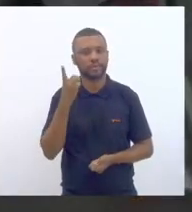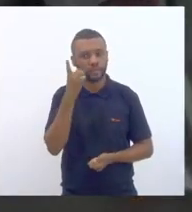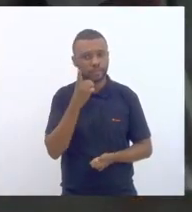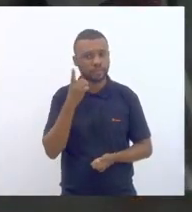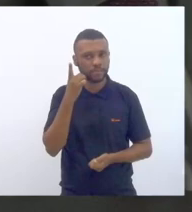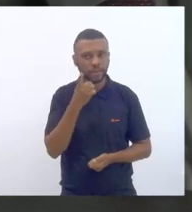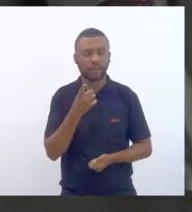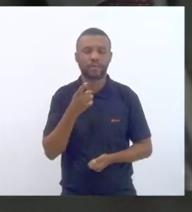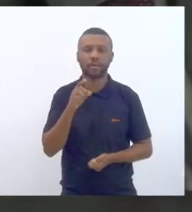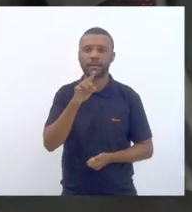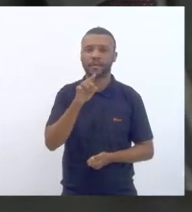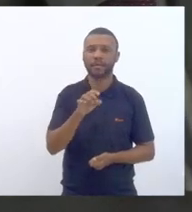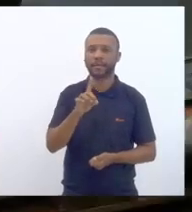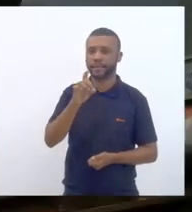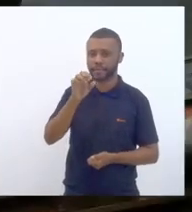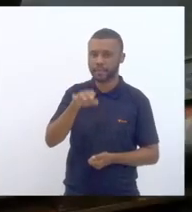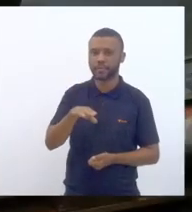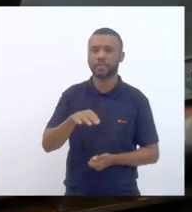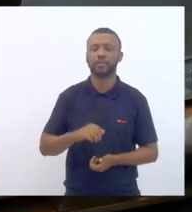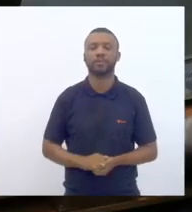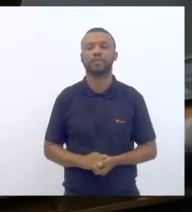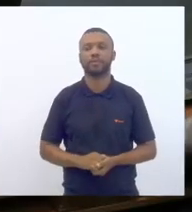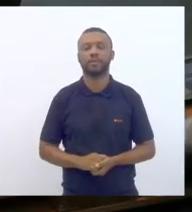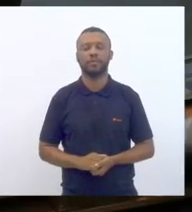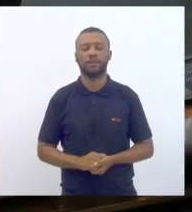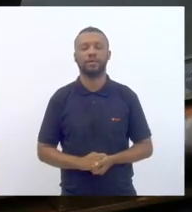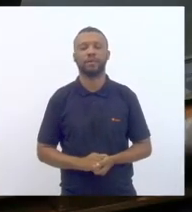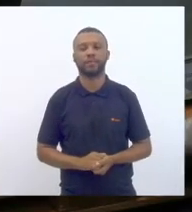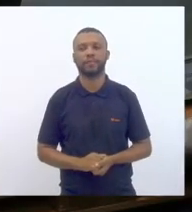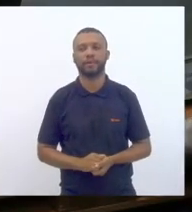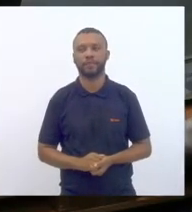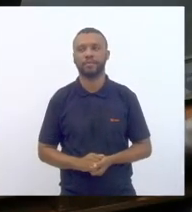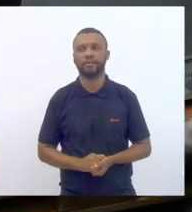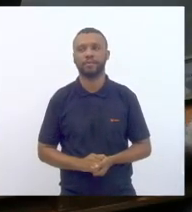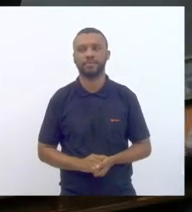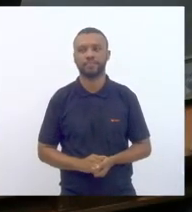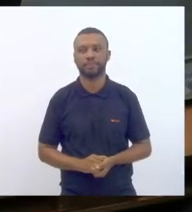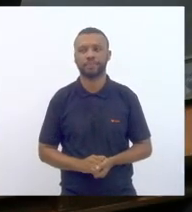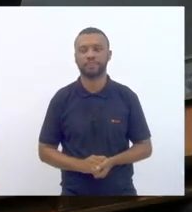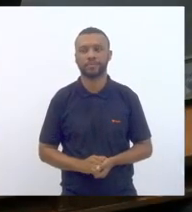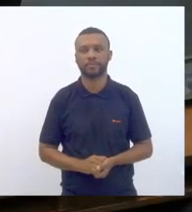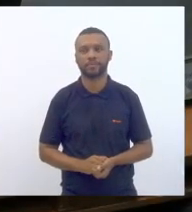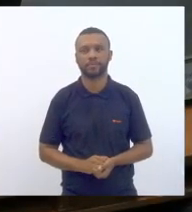Deputada Zeida. Vamos lá.